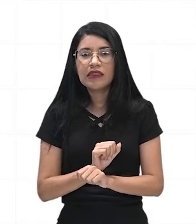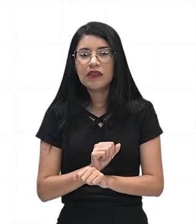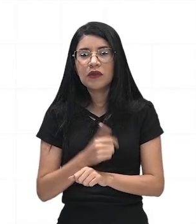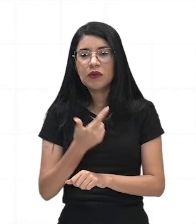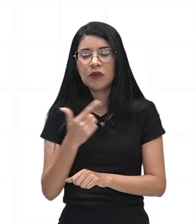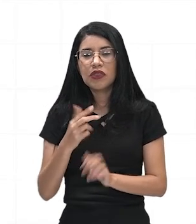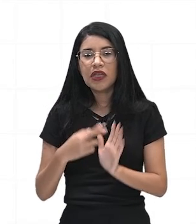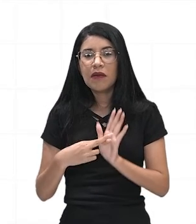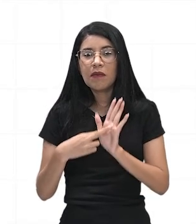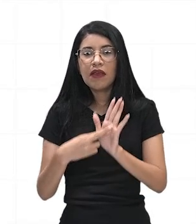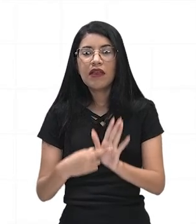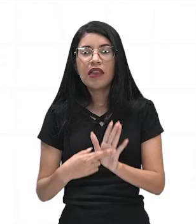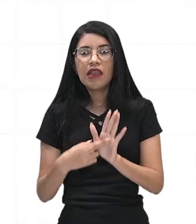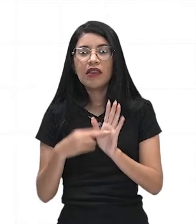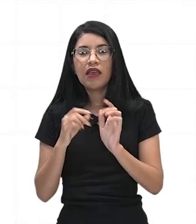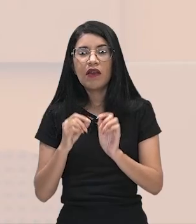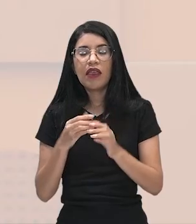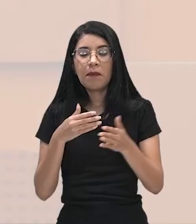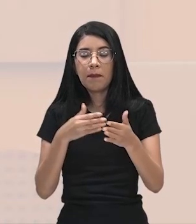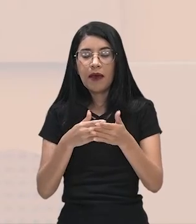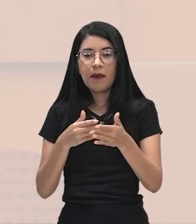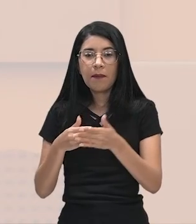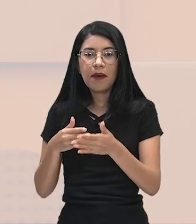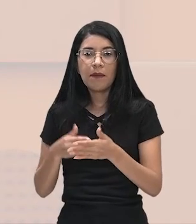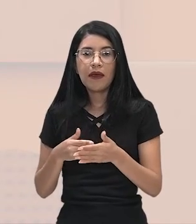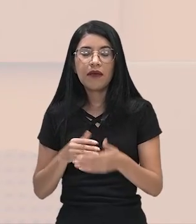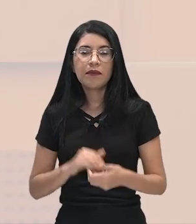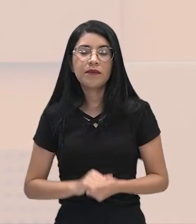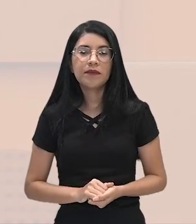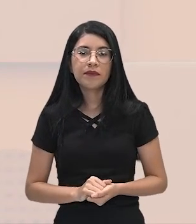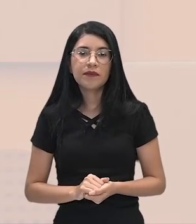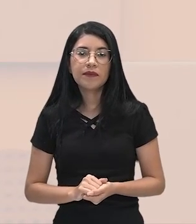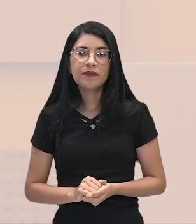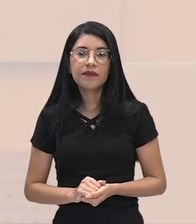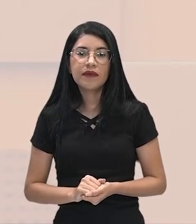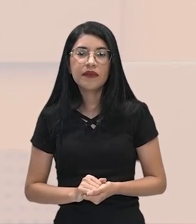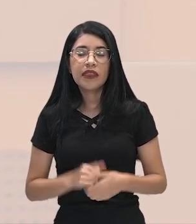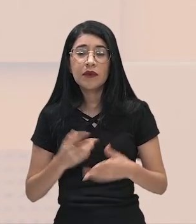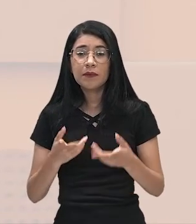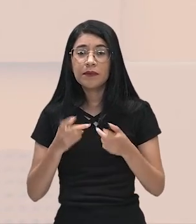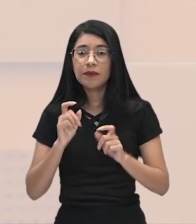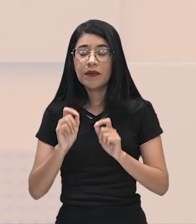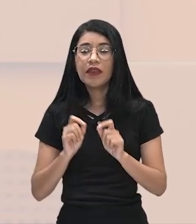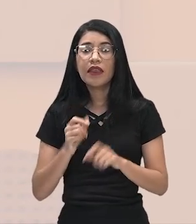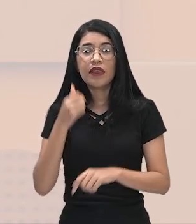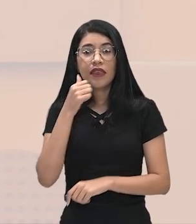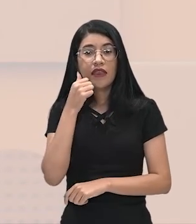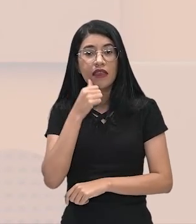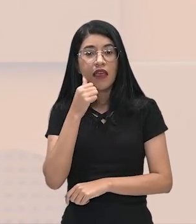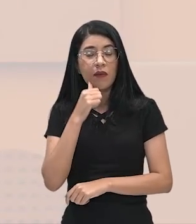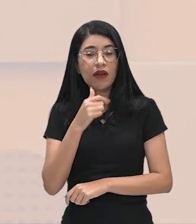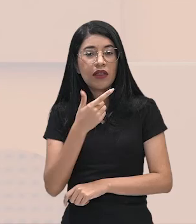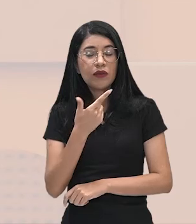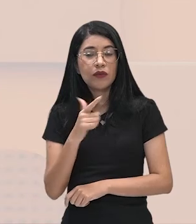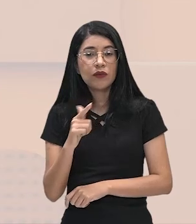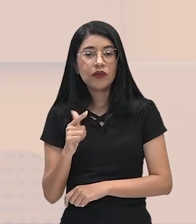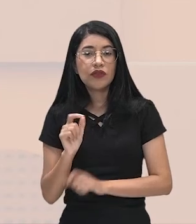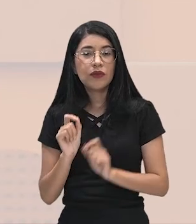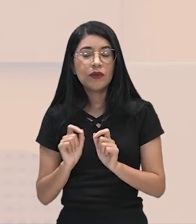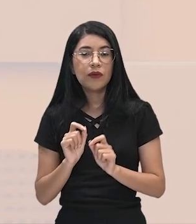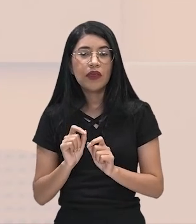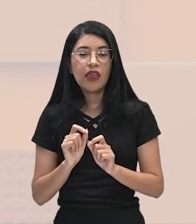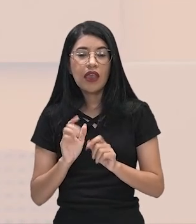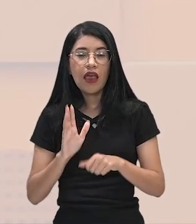e agência eram limitadas. Então a gente vai ver que essa mulher não vai ter